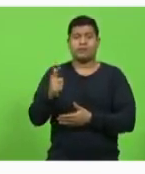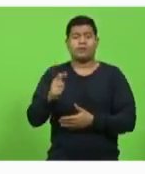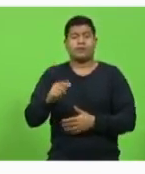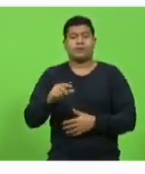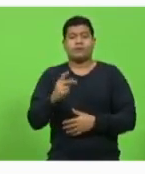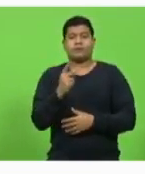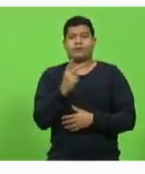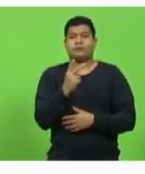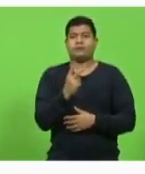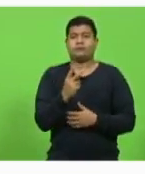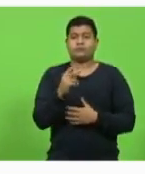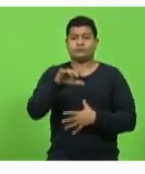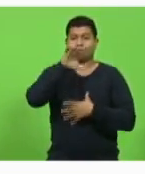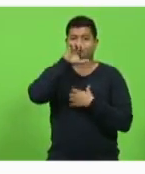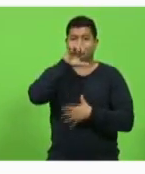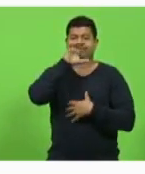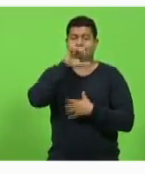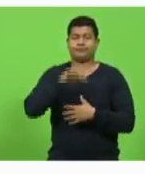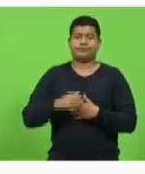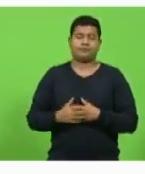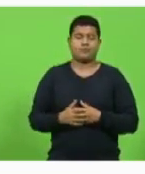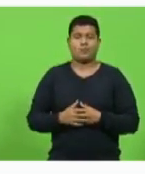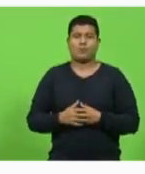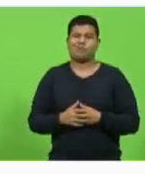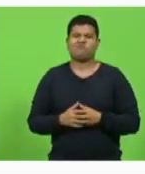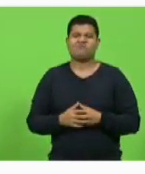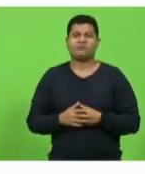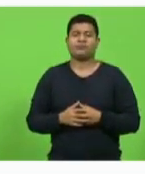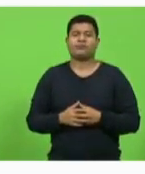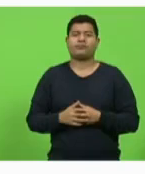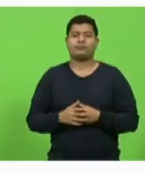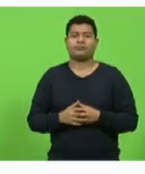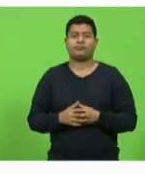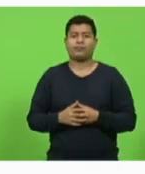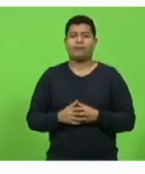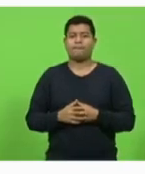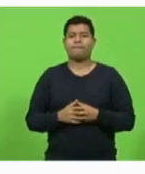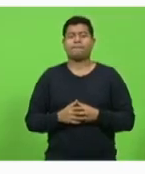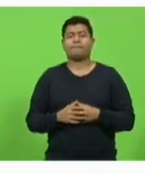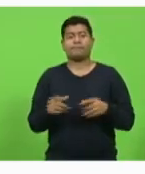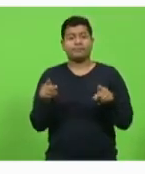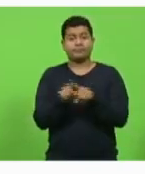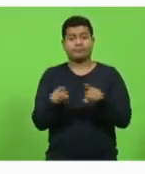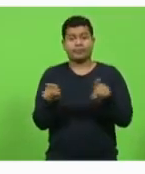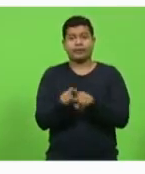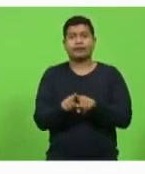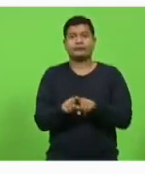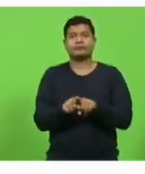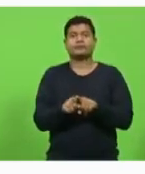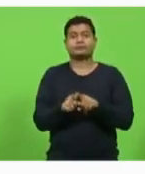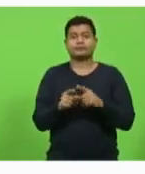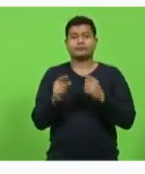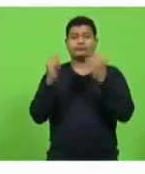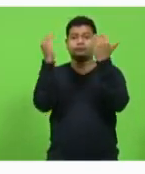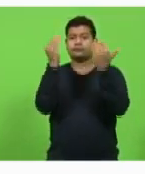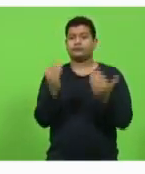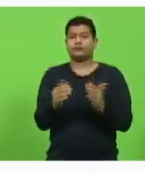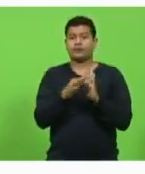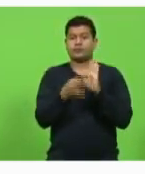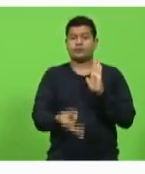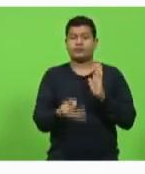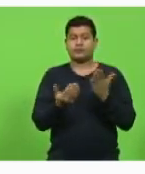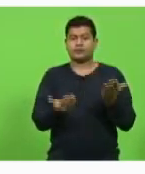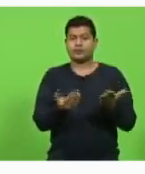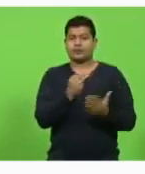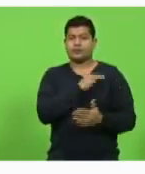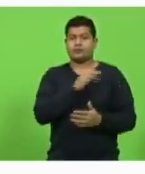dos respiradores. Cabe divisar também que, a partir do parecer emitido pelo Ministério Público Federal,